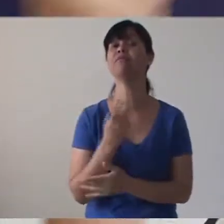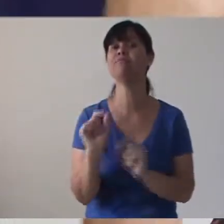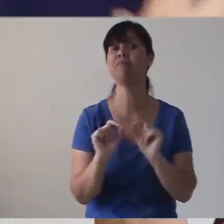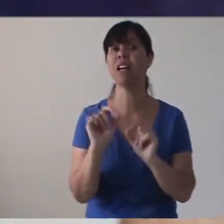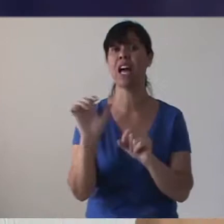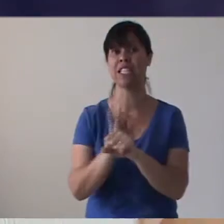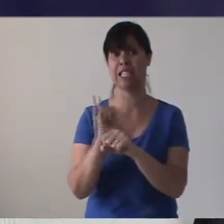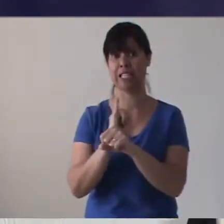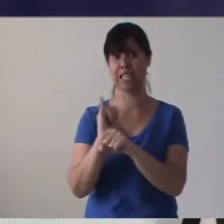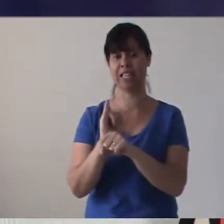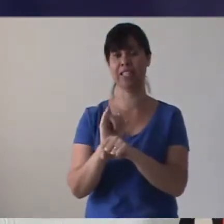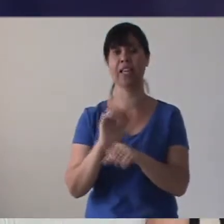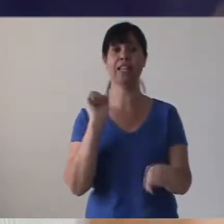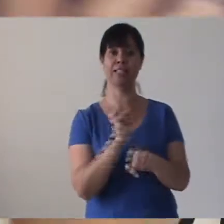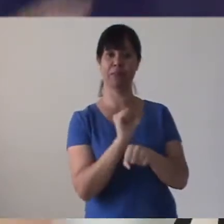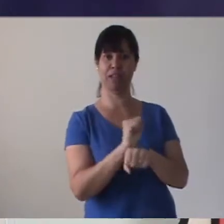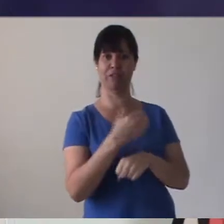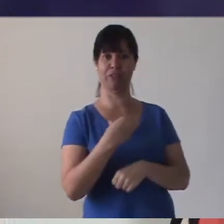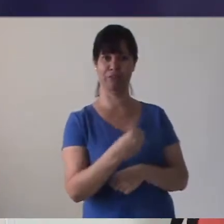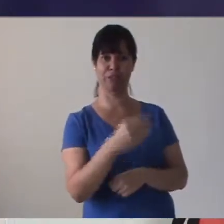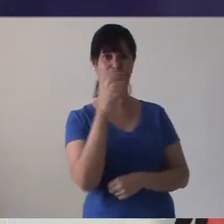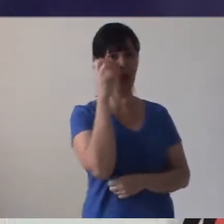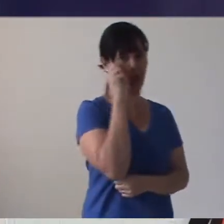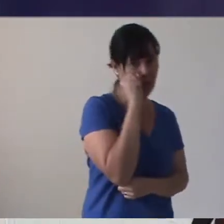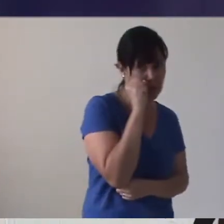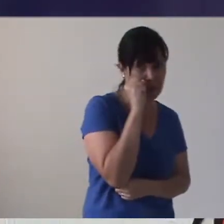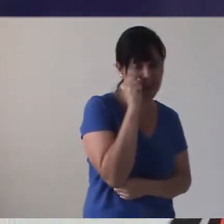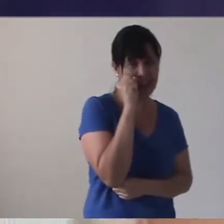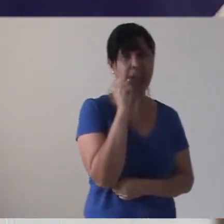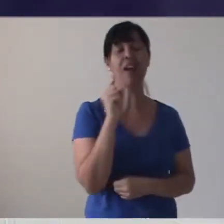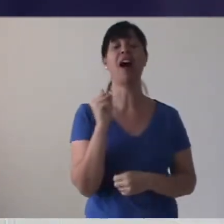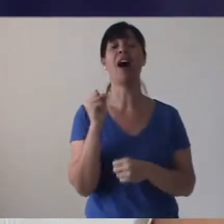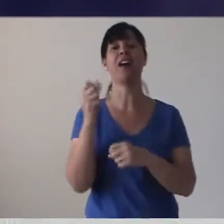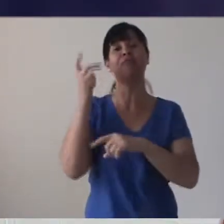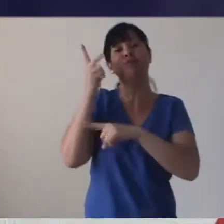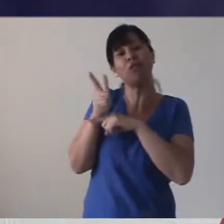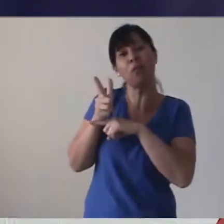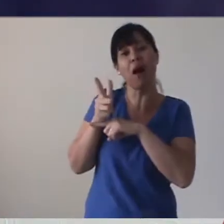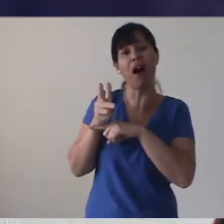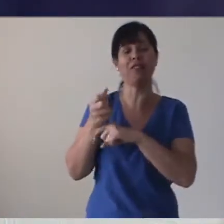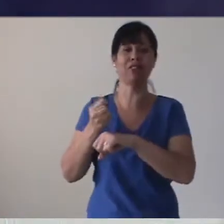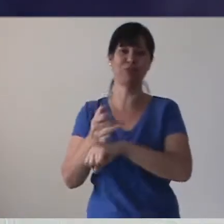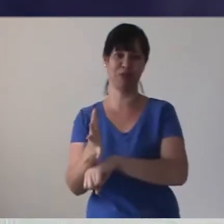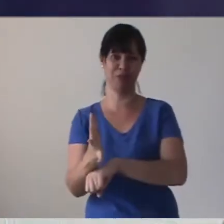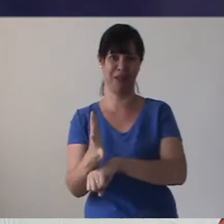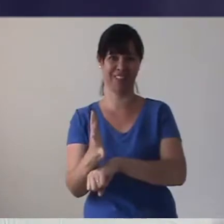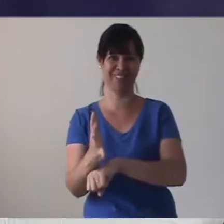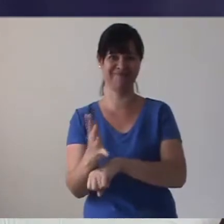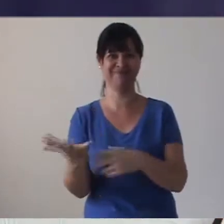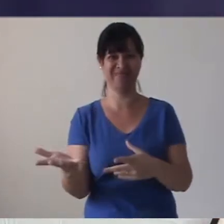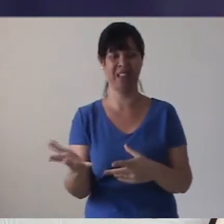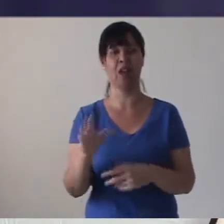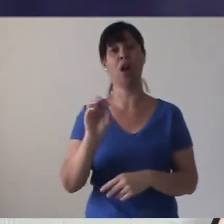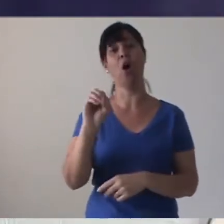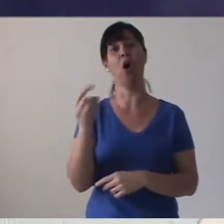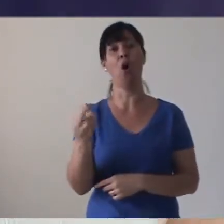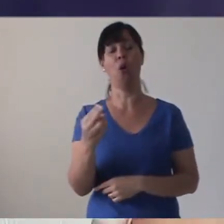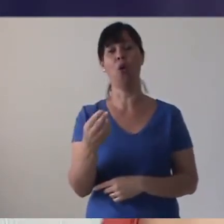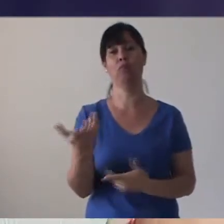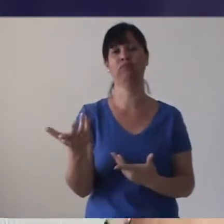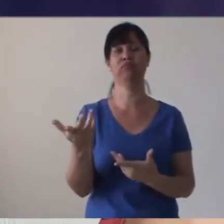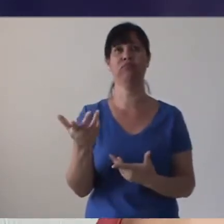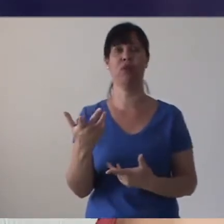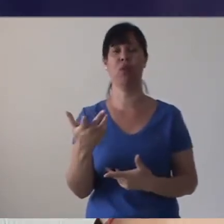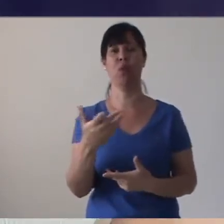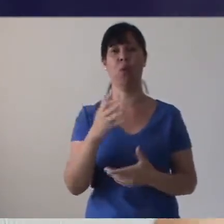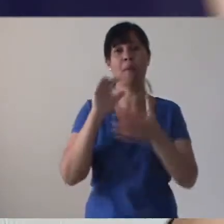dormirem, gravar no fim, de madrugada, ou quando o marido levava todo mundo para passear.